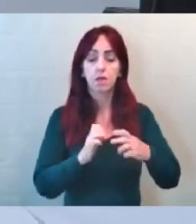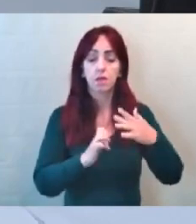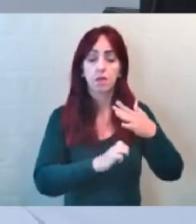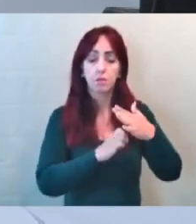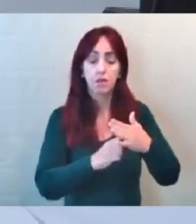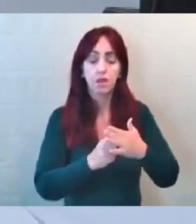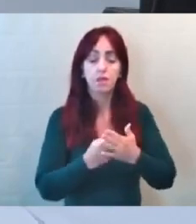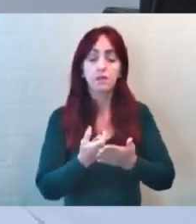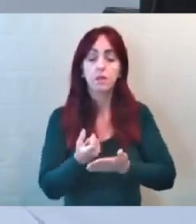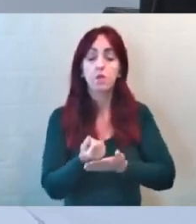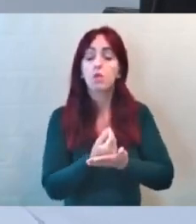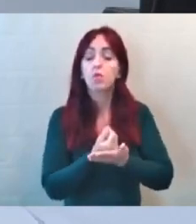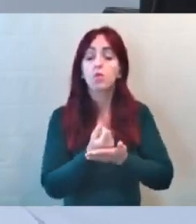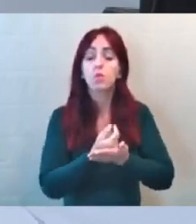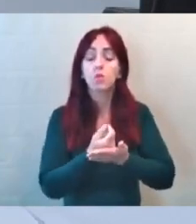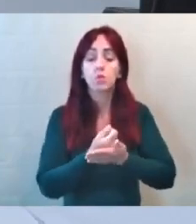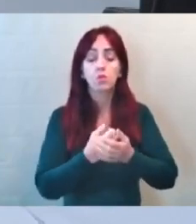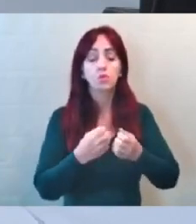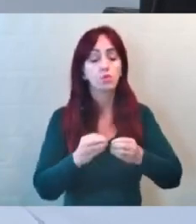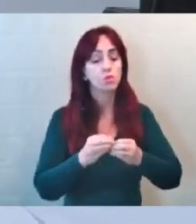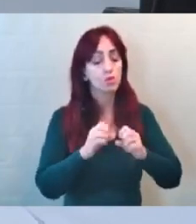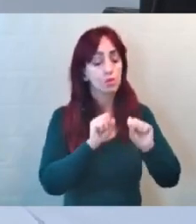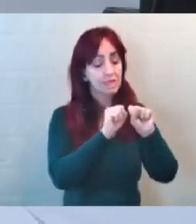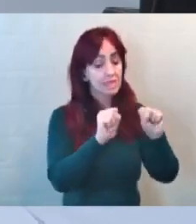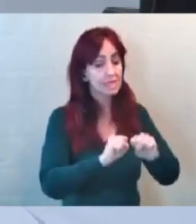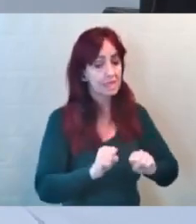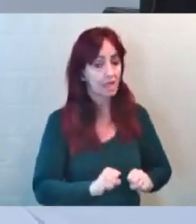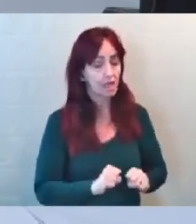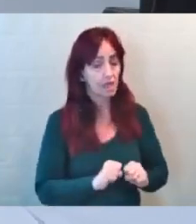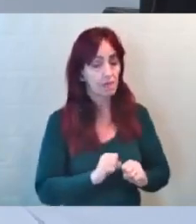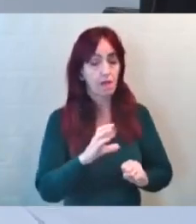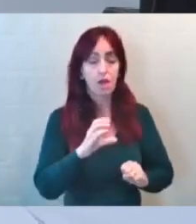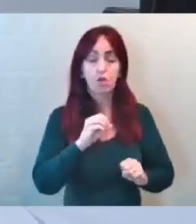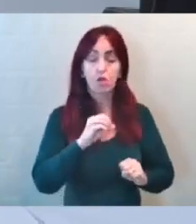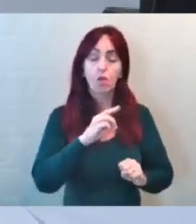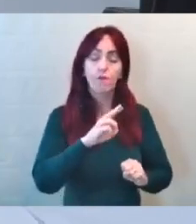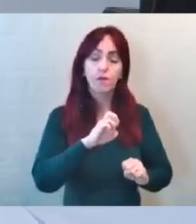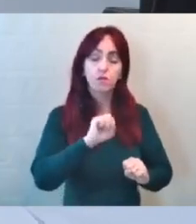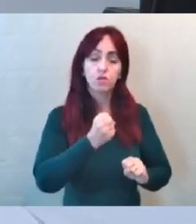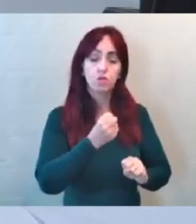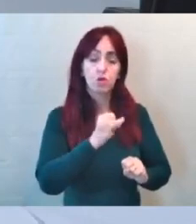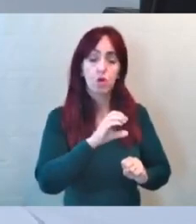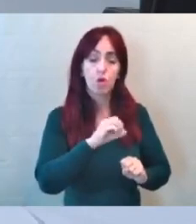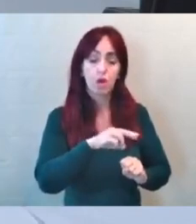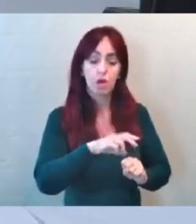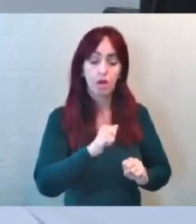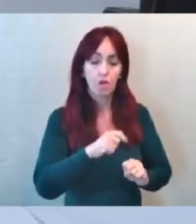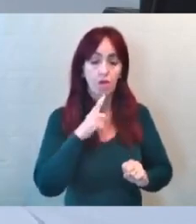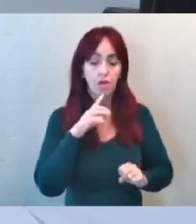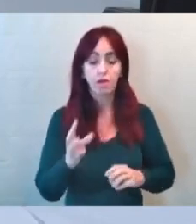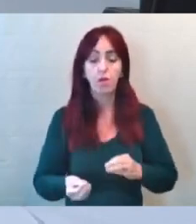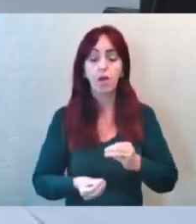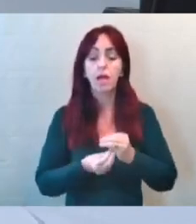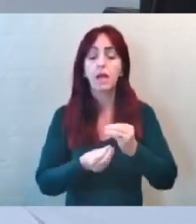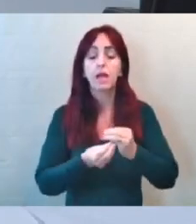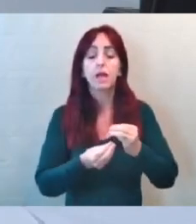Então, o Transfácio, ele entra no cálculo do quilômetro rodado,